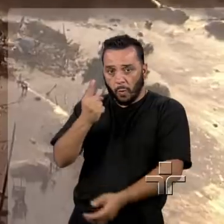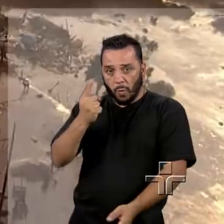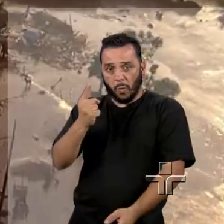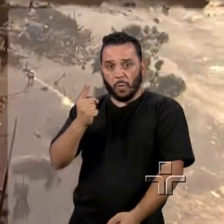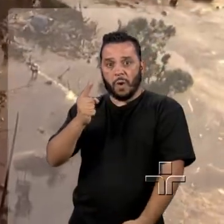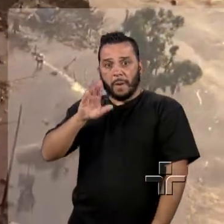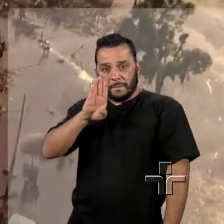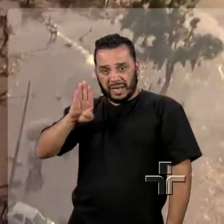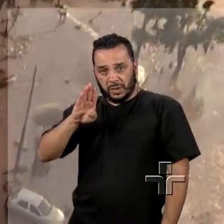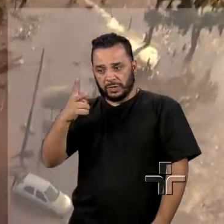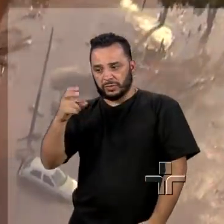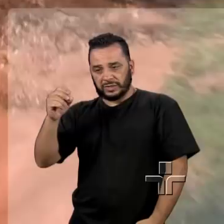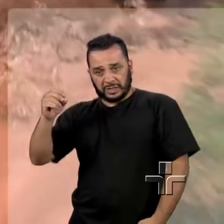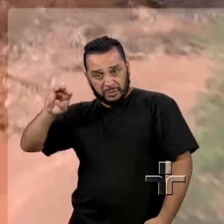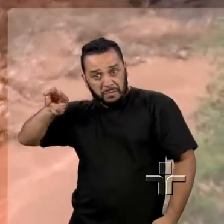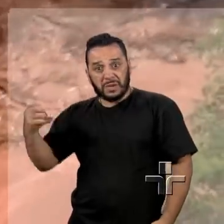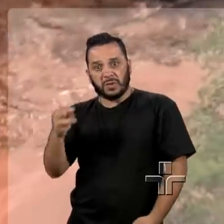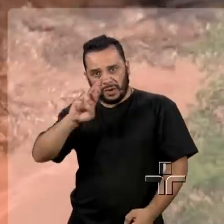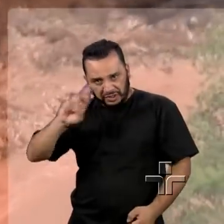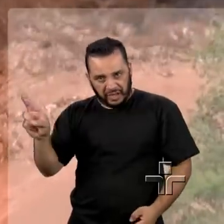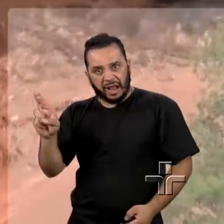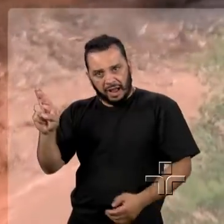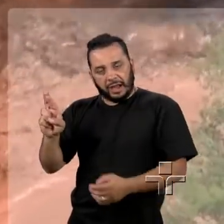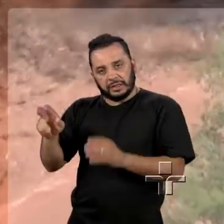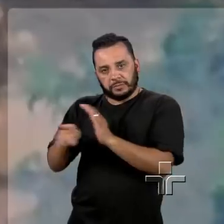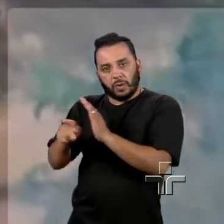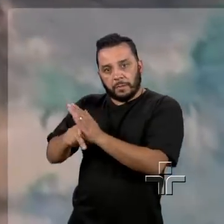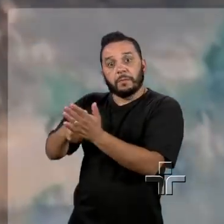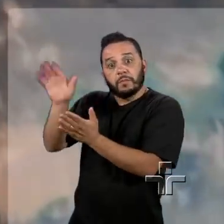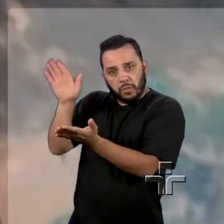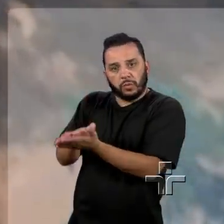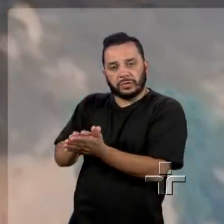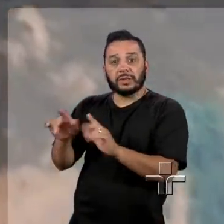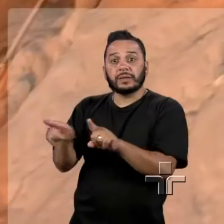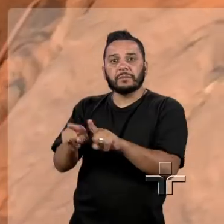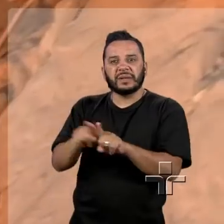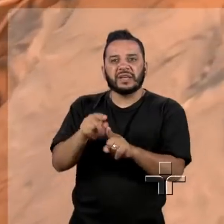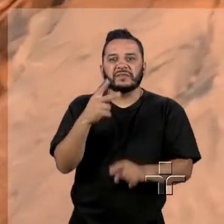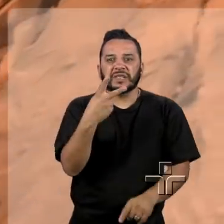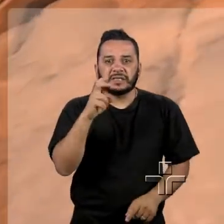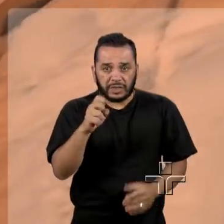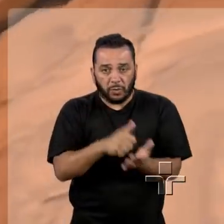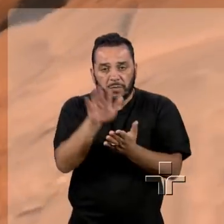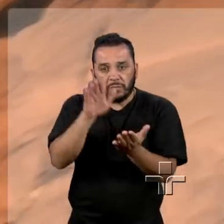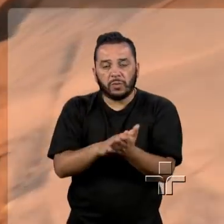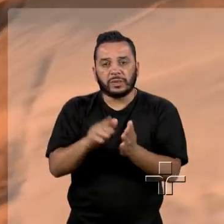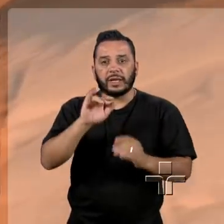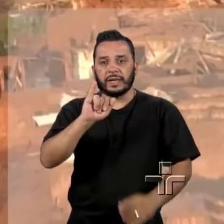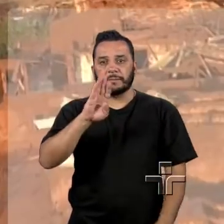R$1,2 bilhão com indenizações. 25 multas aplicadas pelo Ibama, que somam